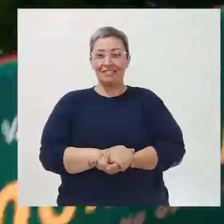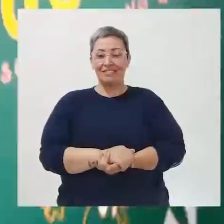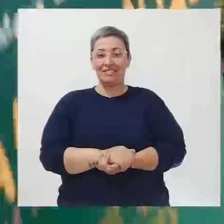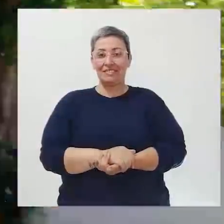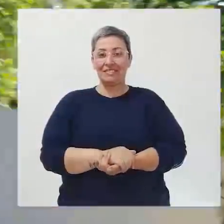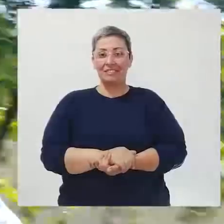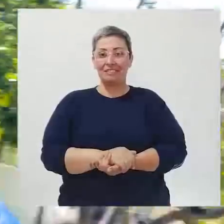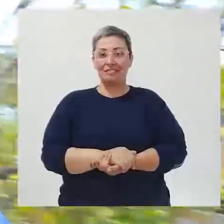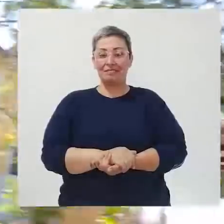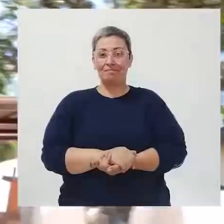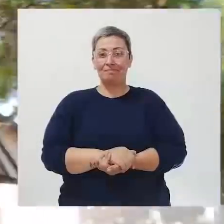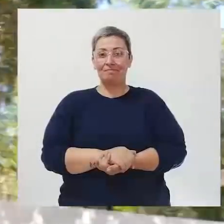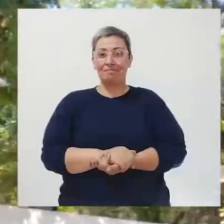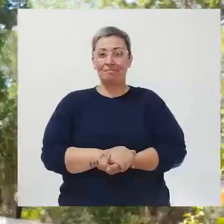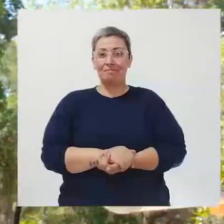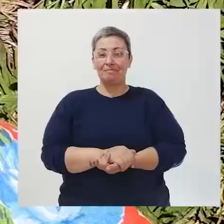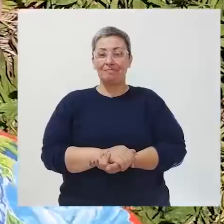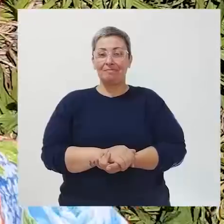voa!